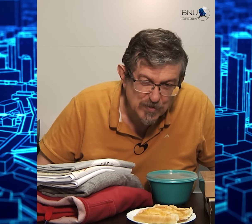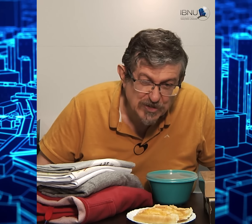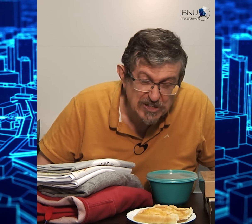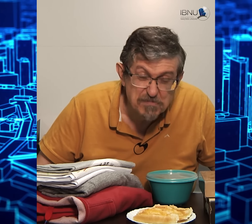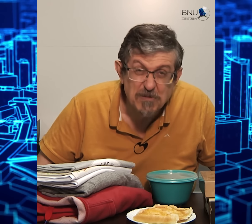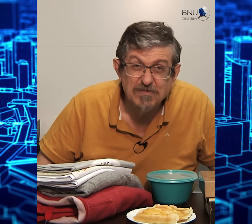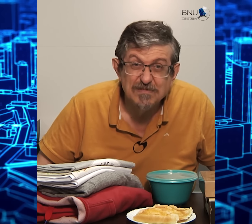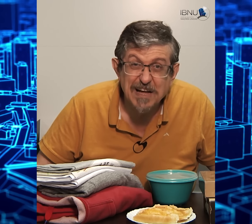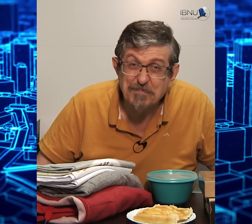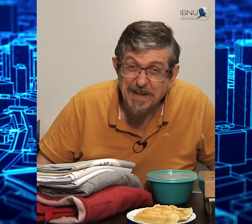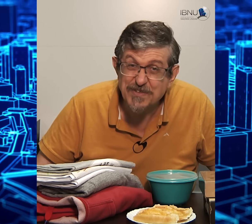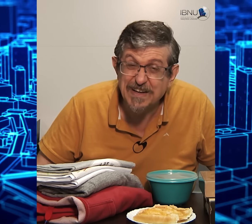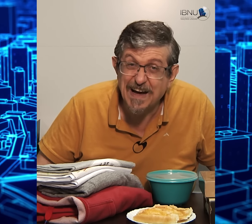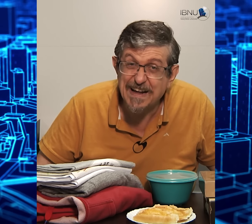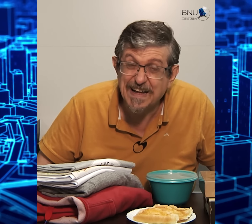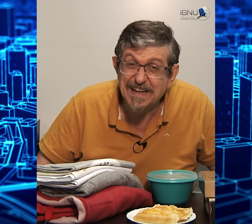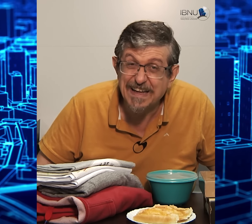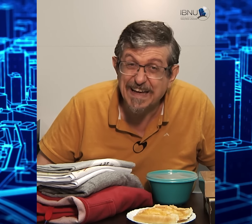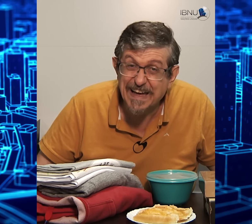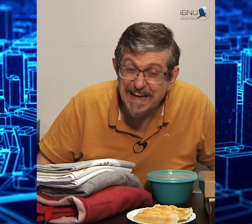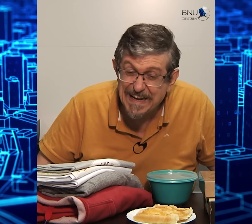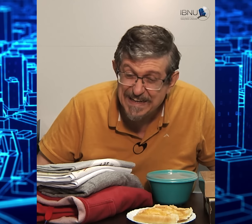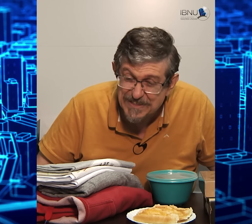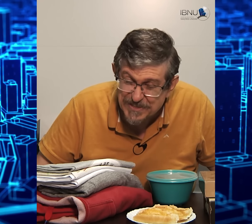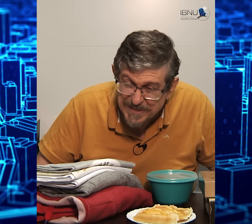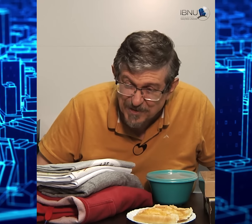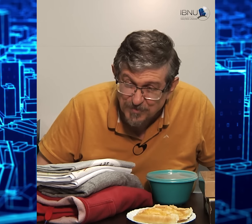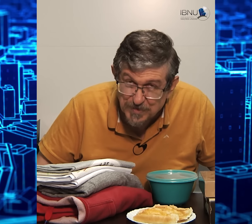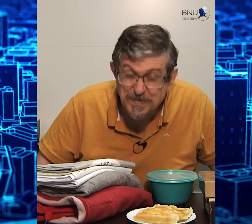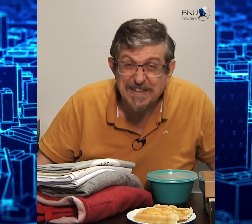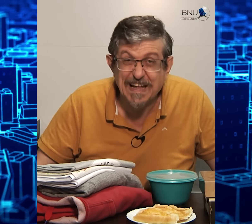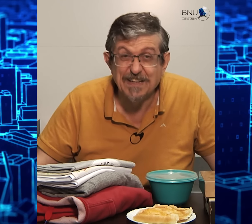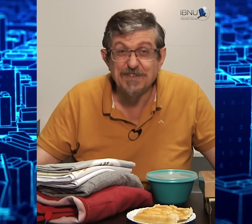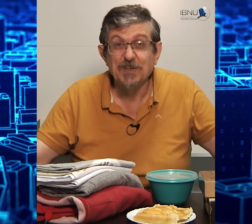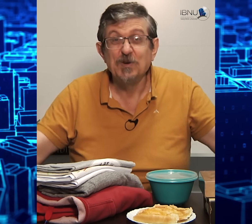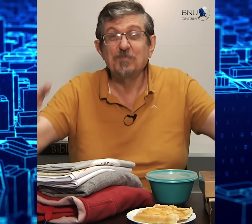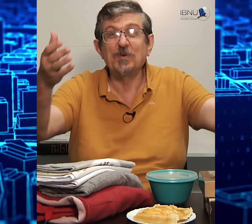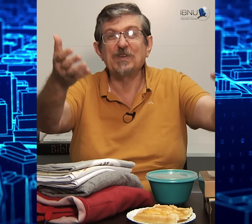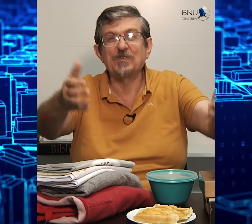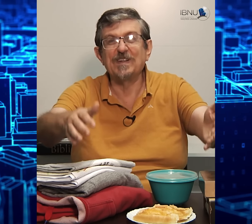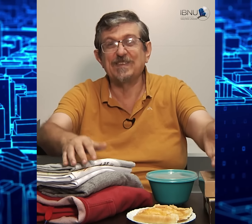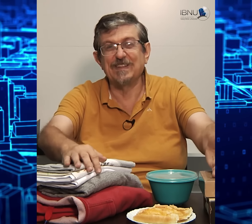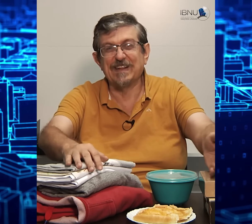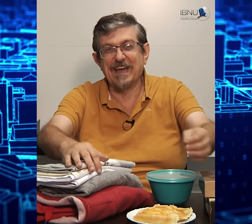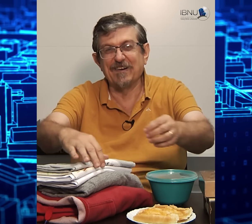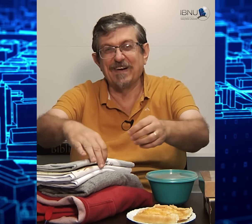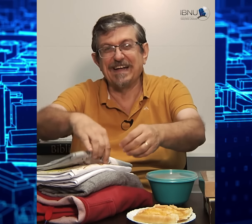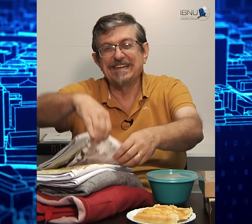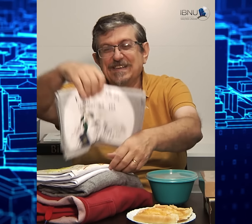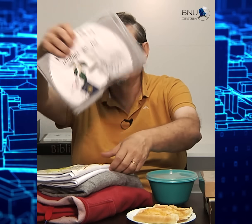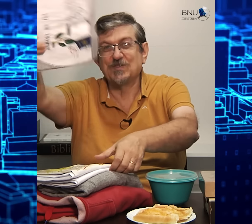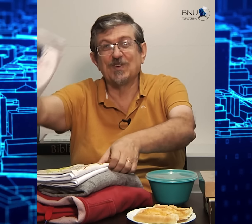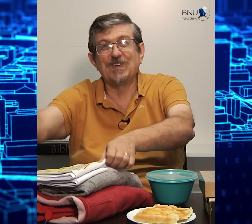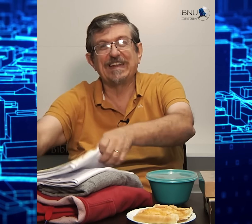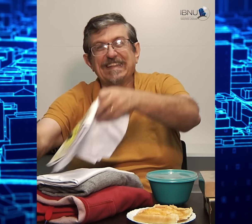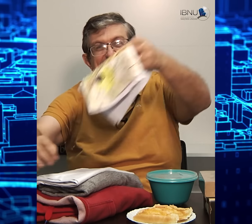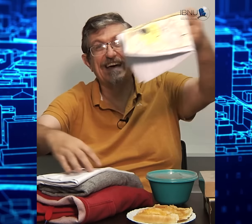que nos chamam a praticar a religião de verdade. Por isso, eles se entregam a